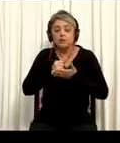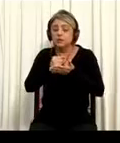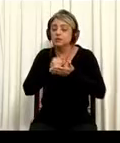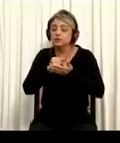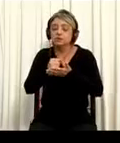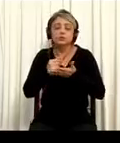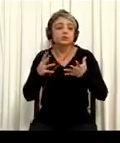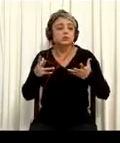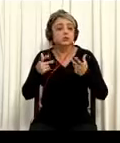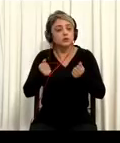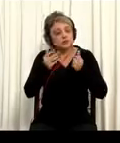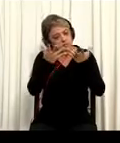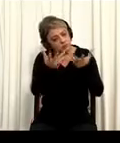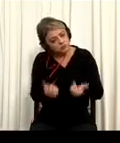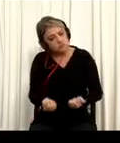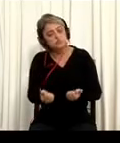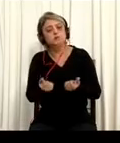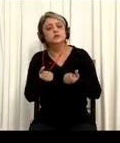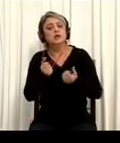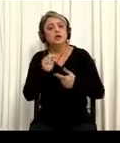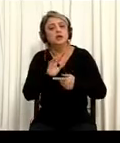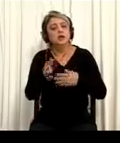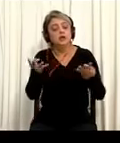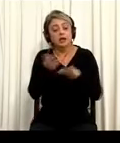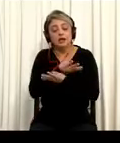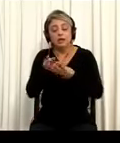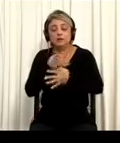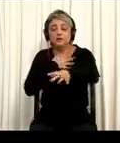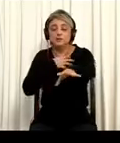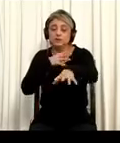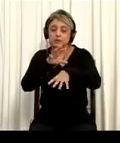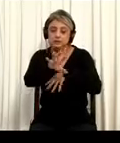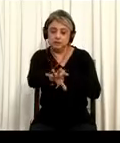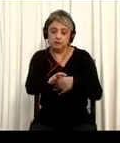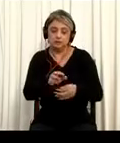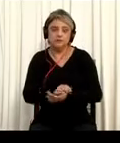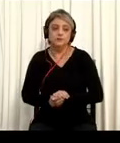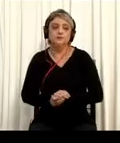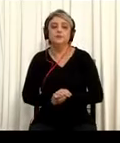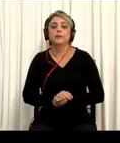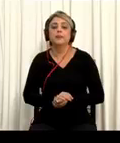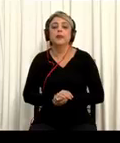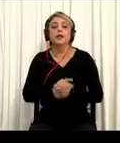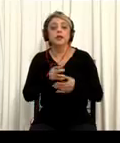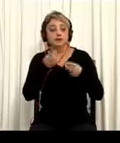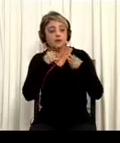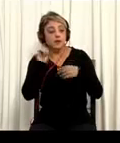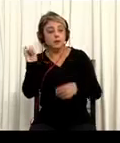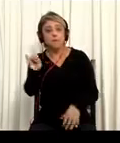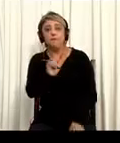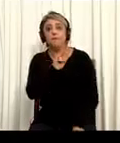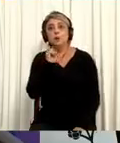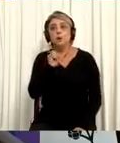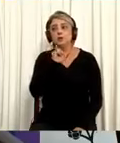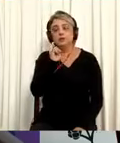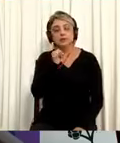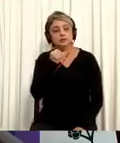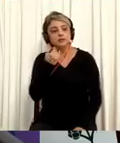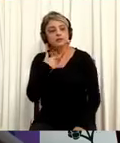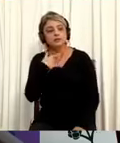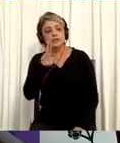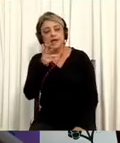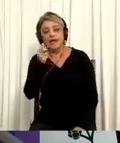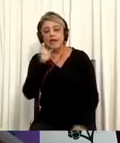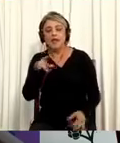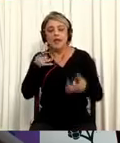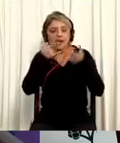vocês. Venha com a gente participar da rede de solidariedade. importantíssimo da Ellen. Eu amei